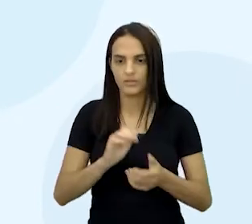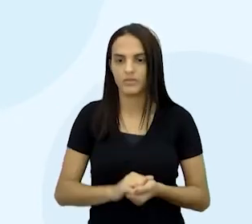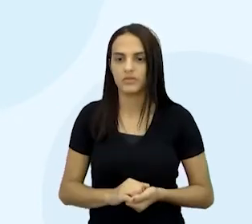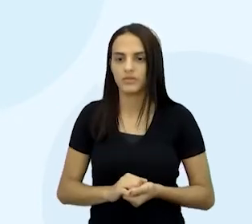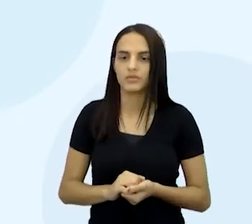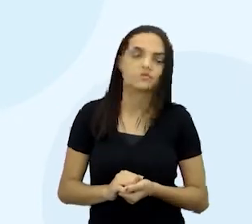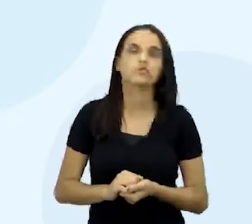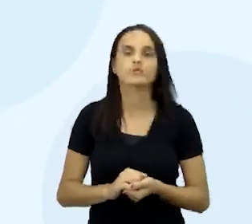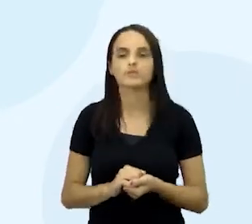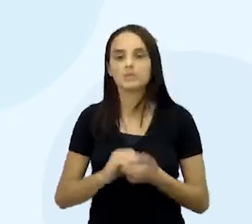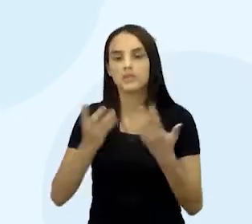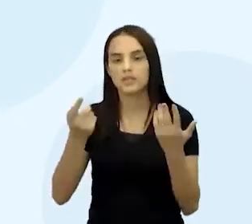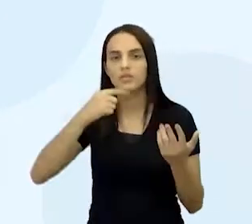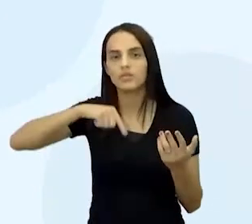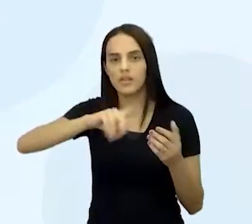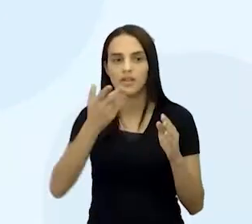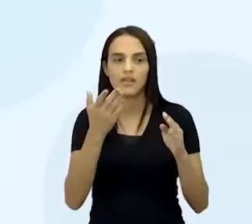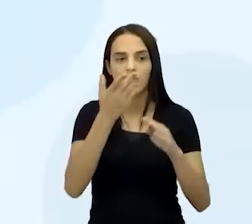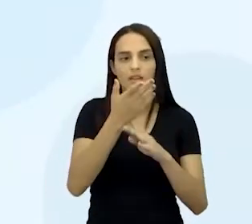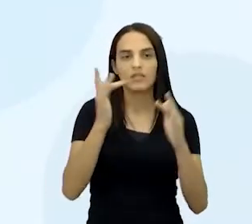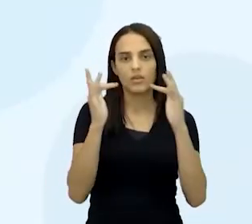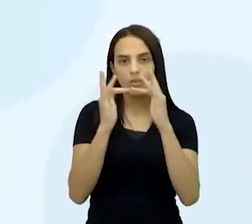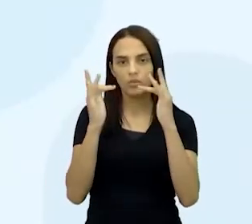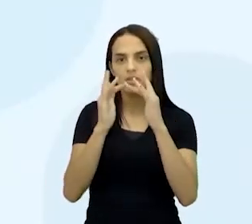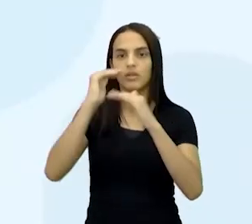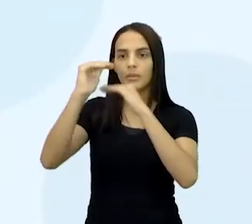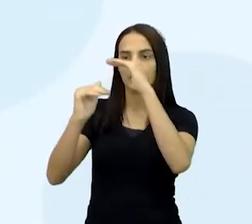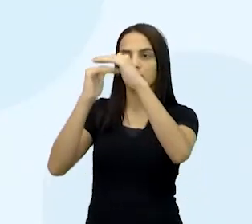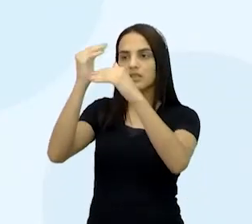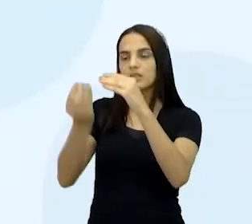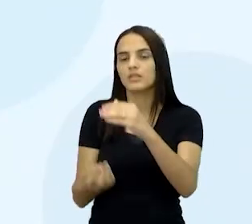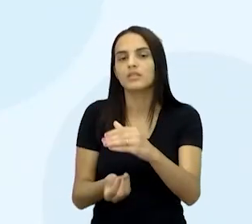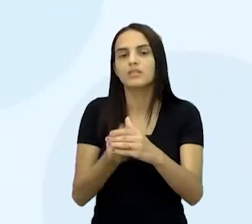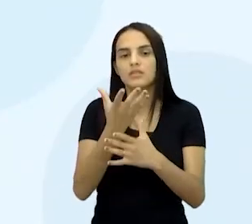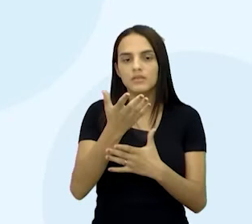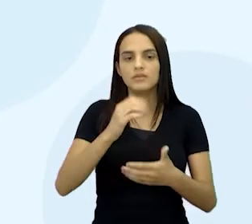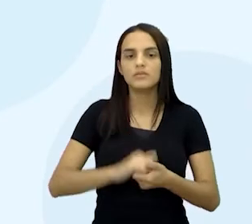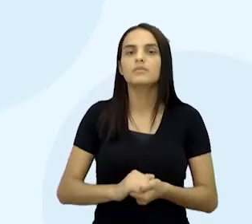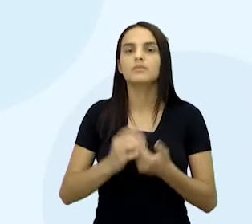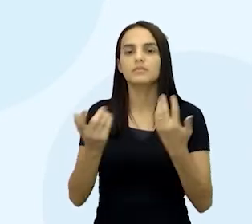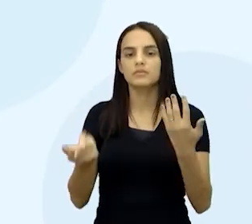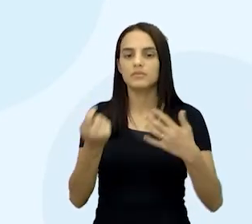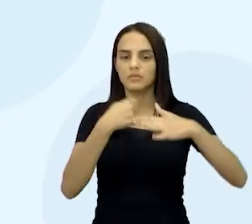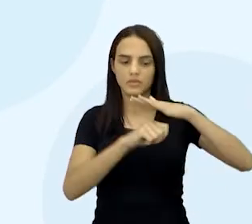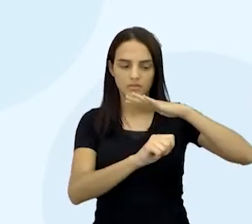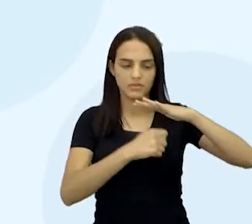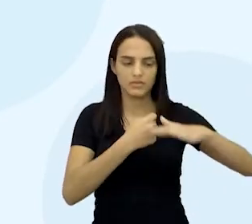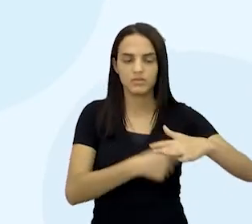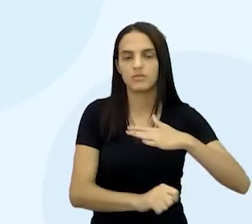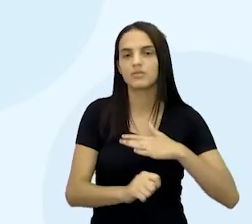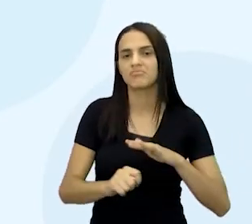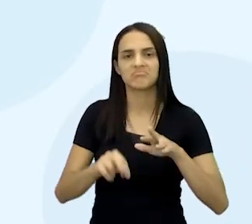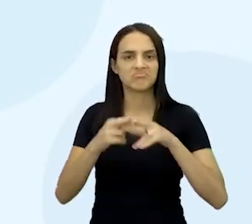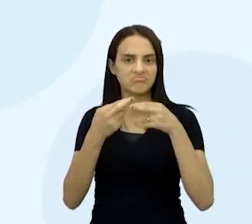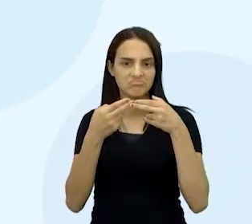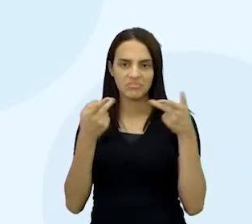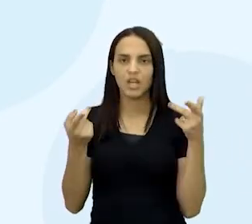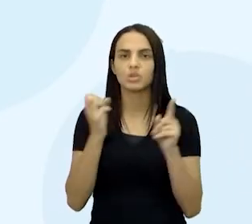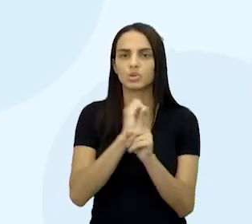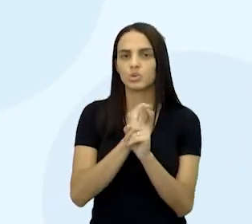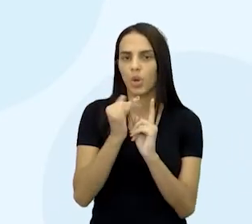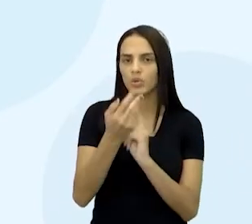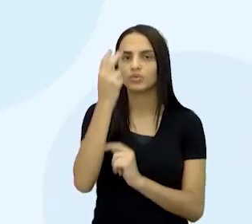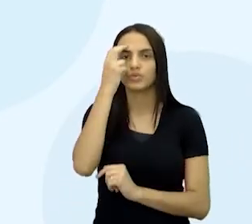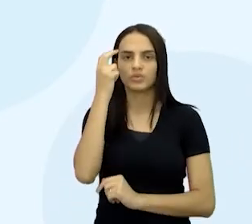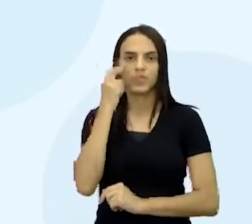E não impede que a gente entre em contato com o processo criativo, né, com o empreendedorismo, com a mediação e intervenção